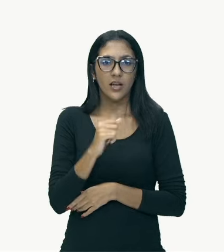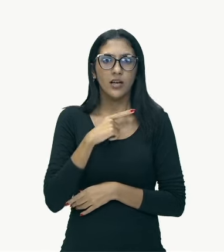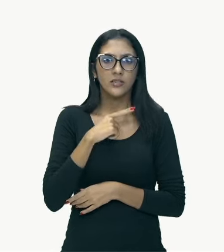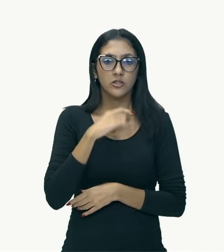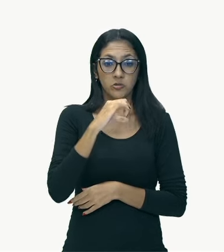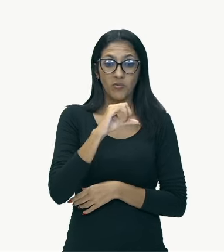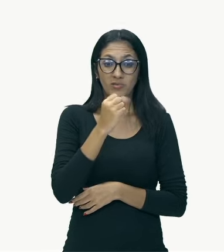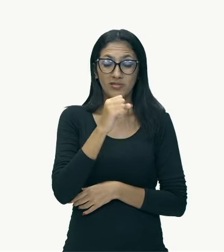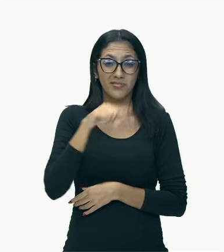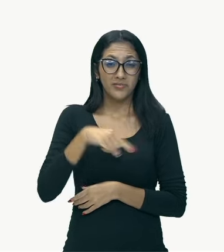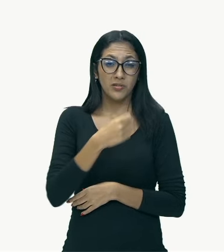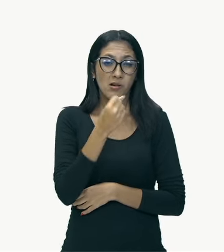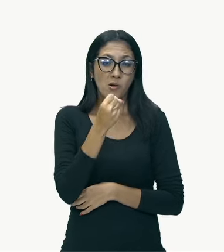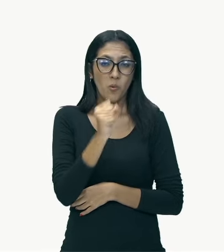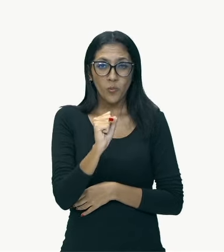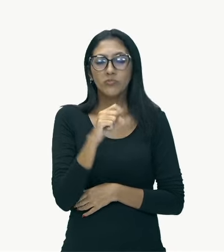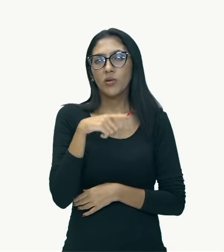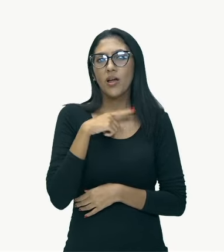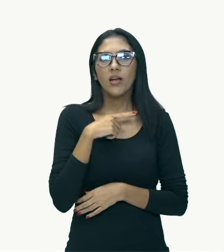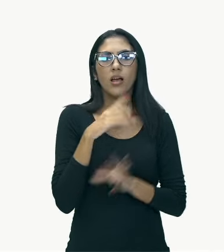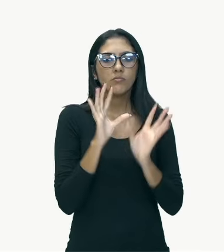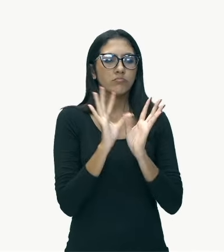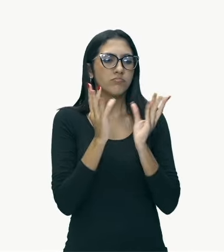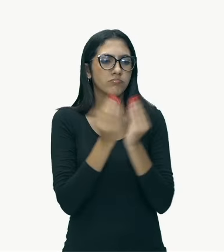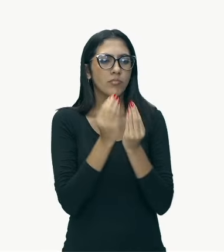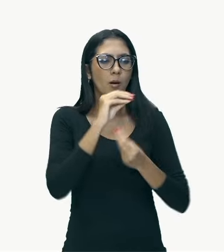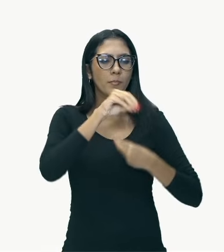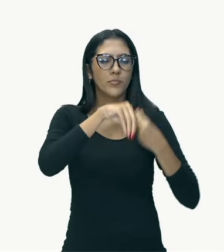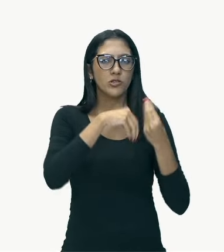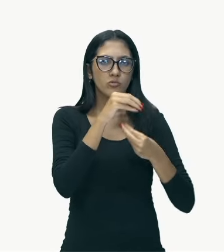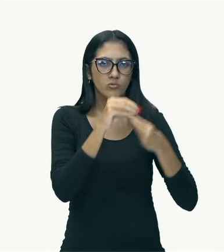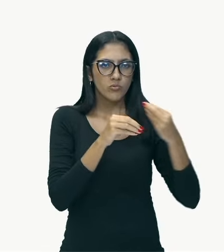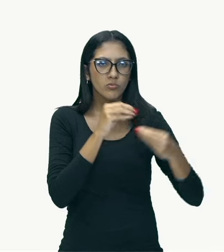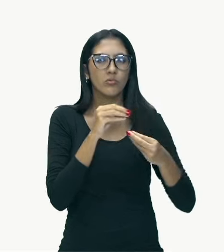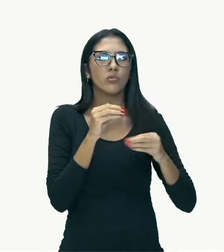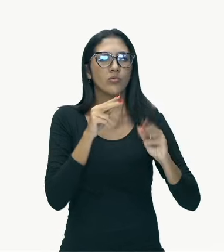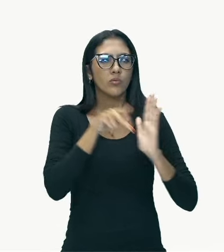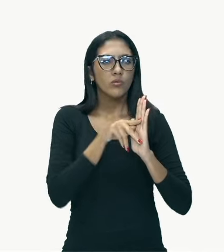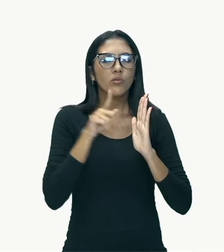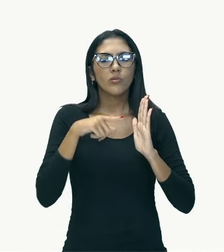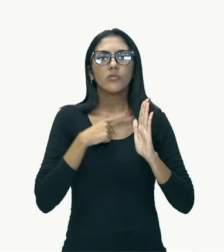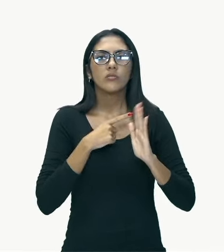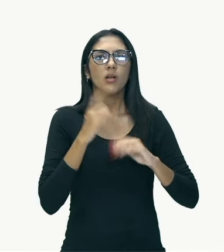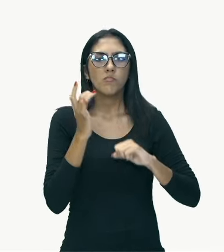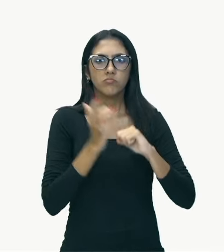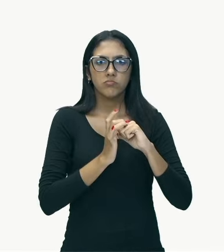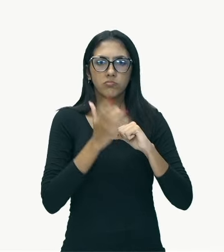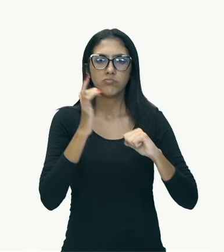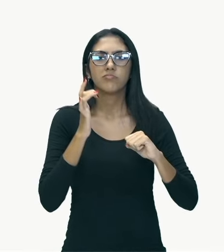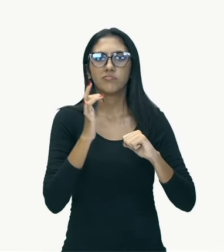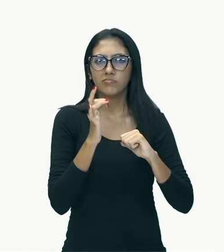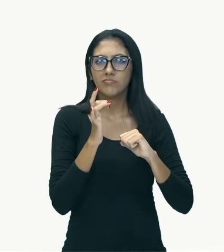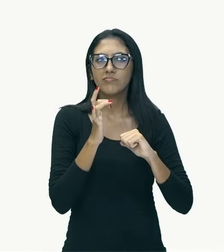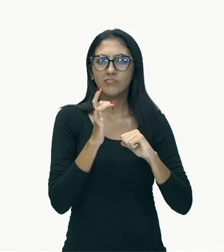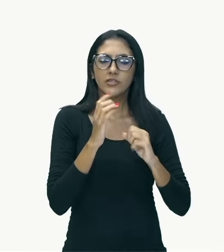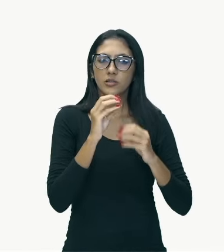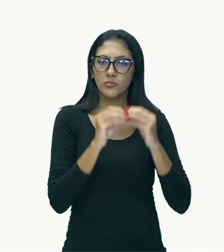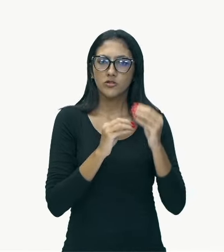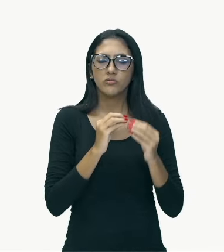98,8. Essa é a composição da prata aqui na medalha de